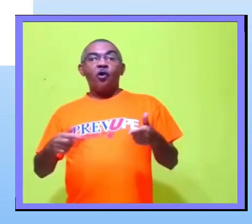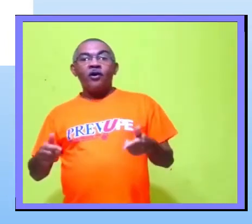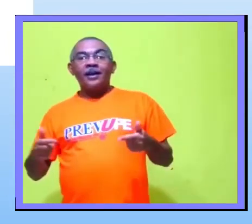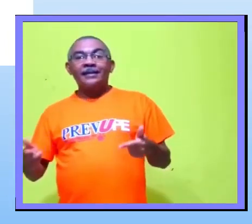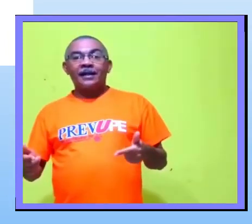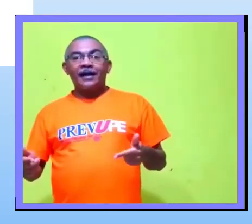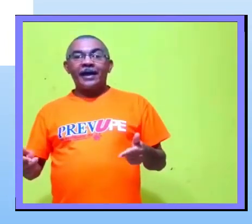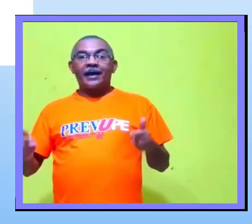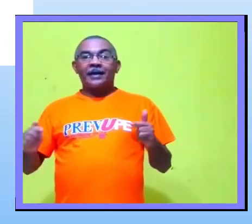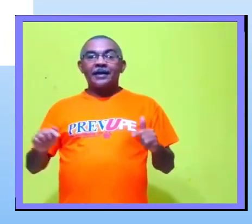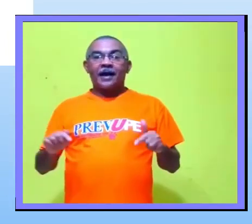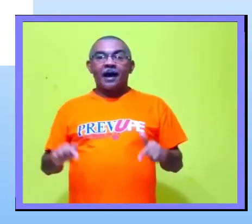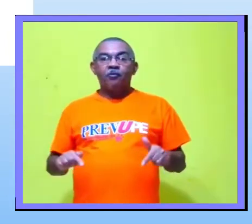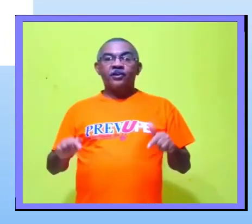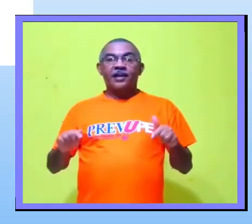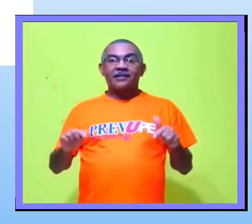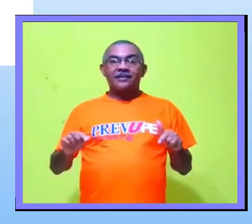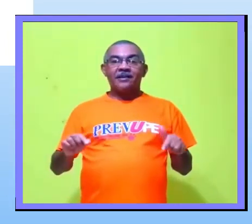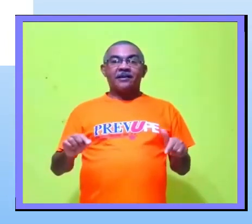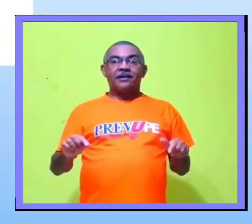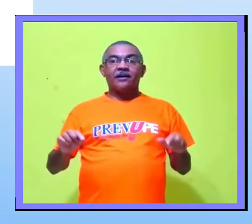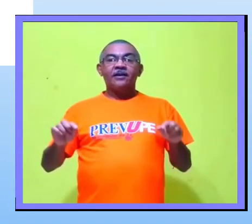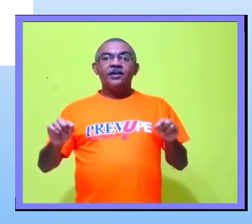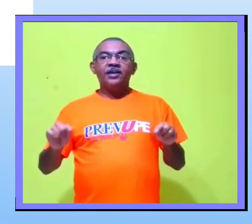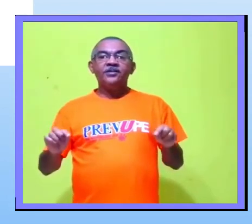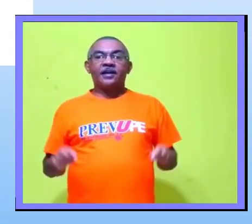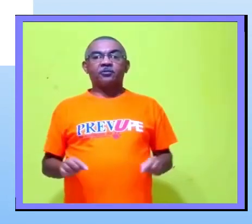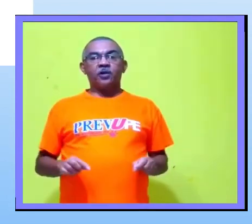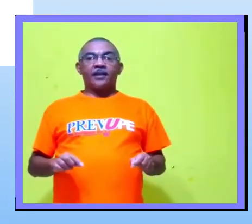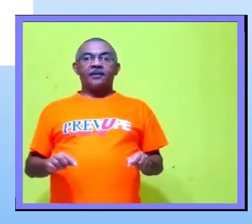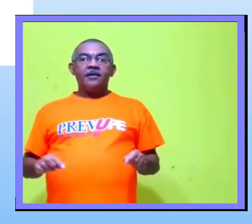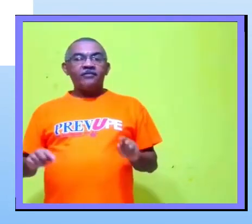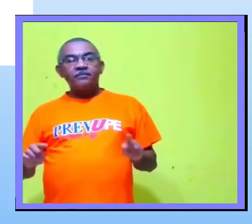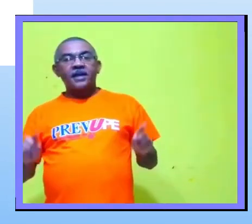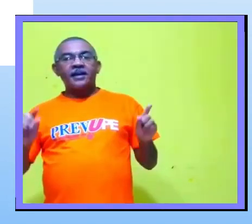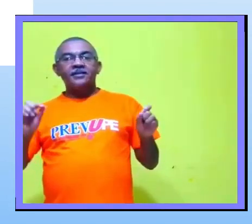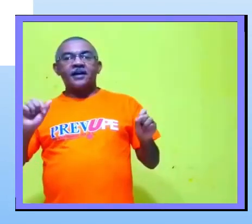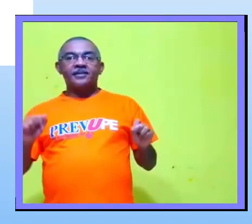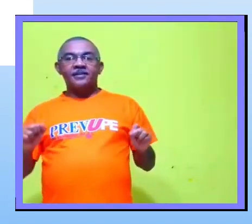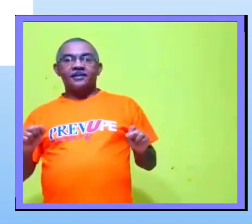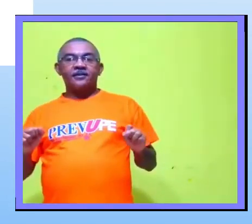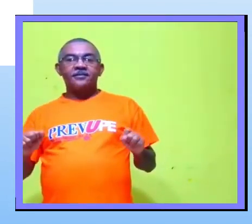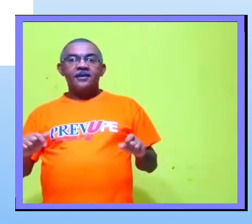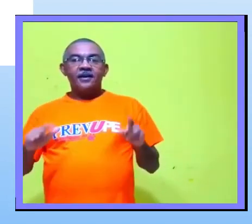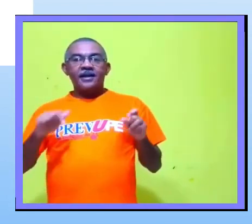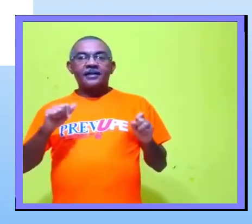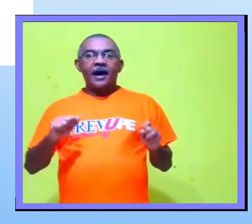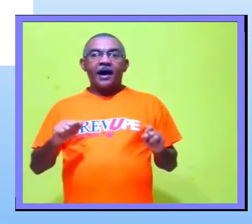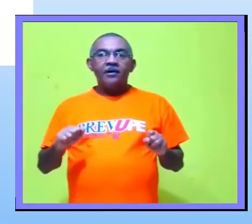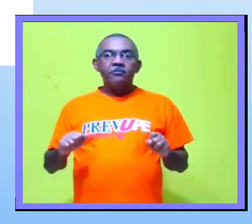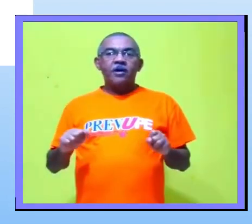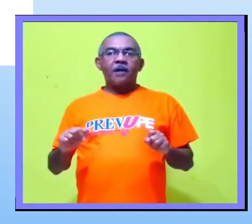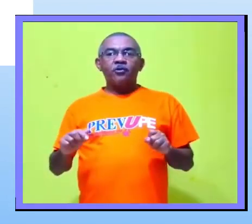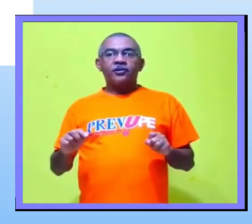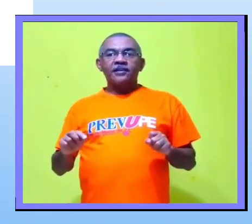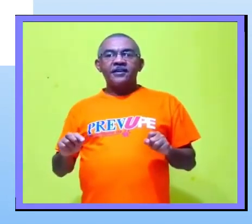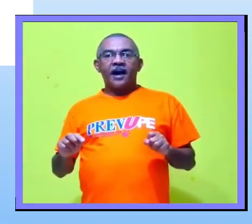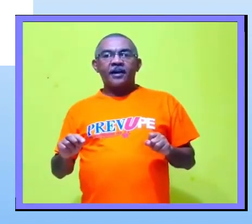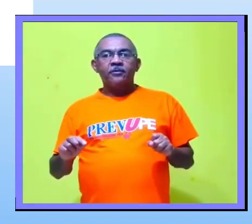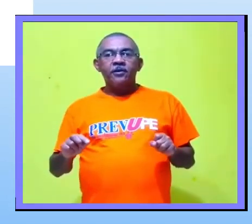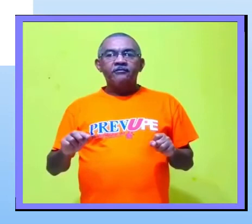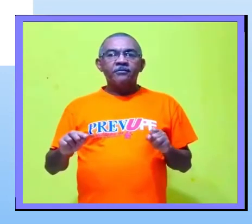ramificada, ou letra E, cadeia carbônica acíclica e insaturada. Vamos analisar as letras. Letra A, um